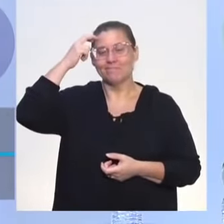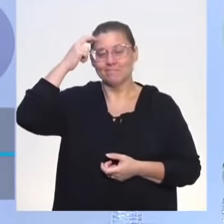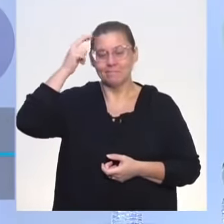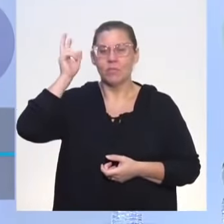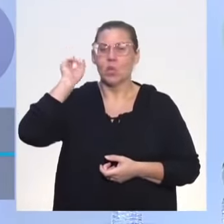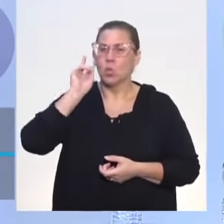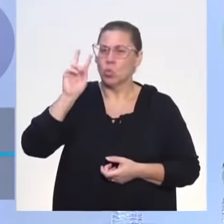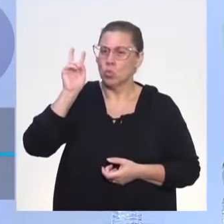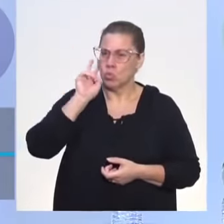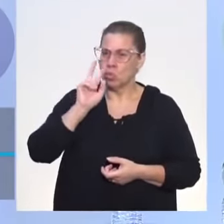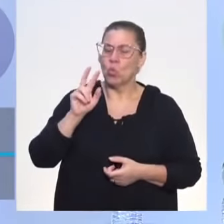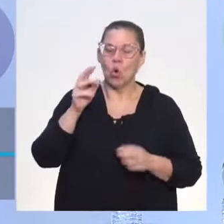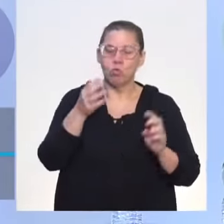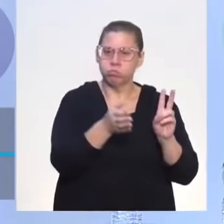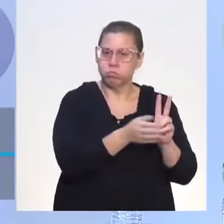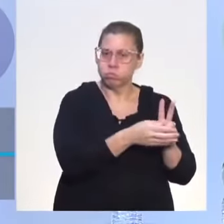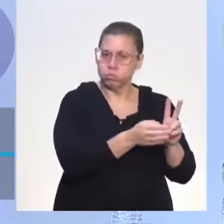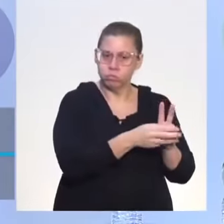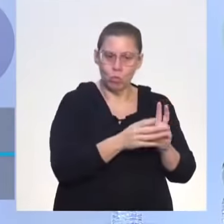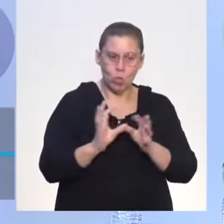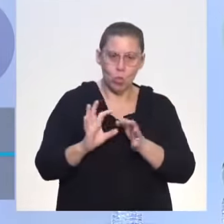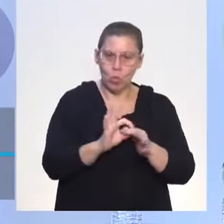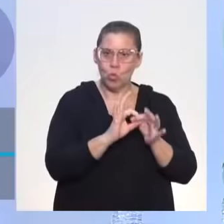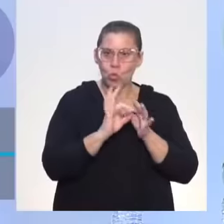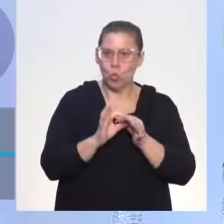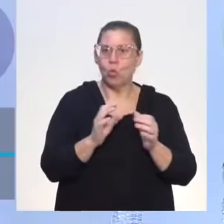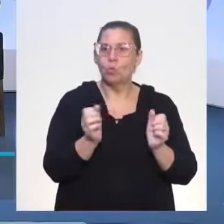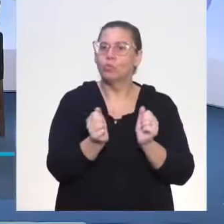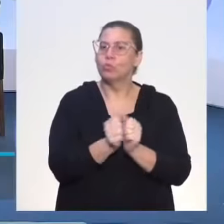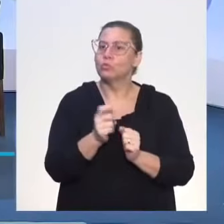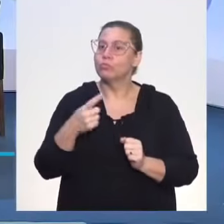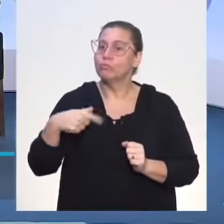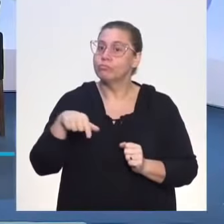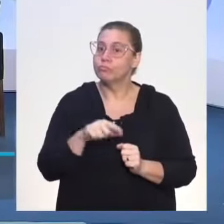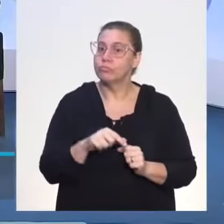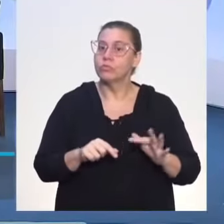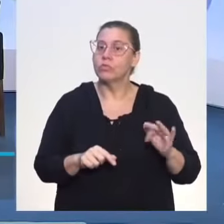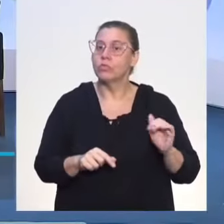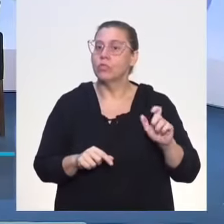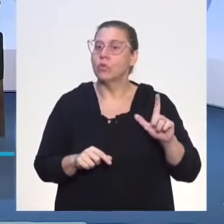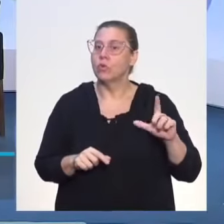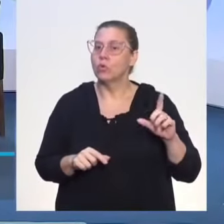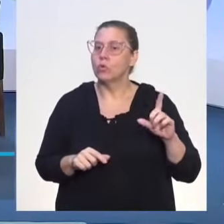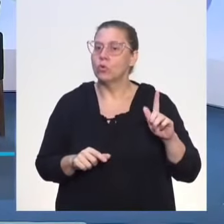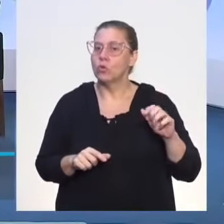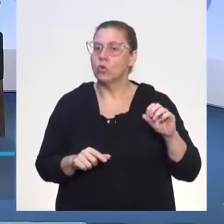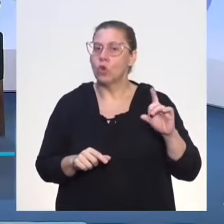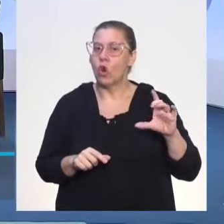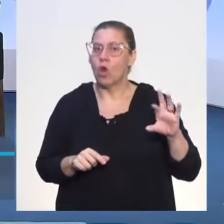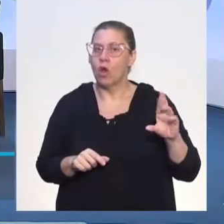lendas indígenas e relacionada ali com o nosso folclore. Vamos lá, Daniel?